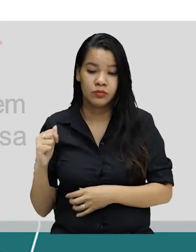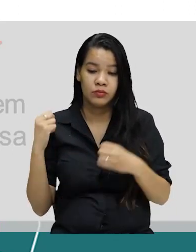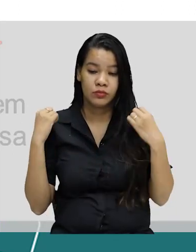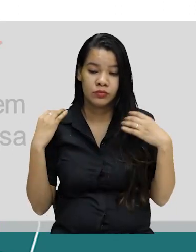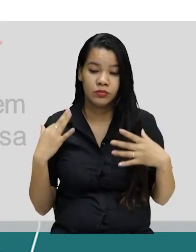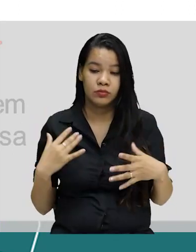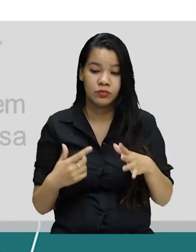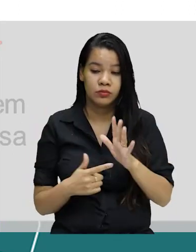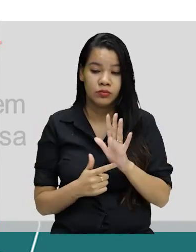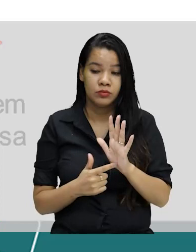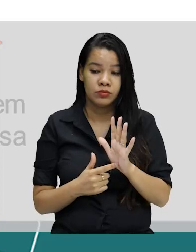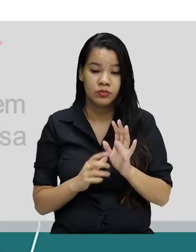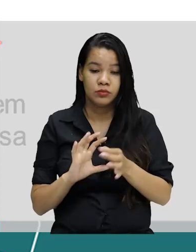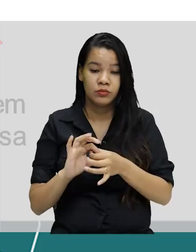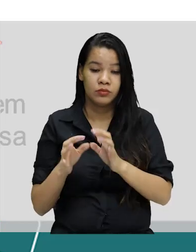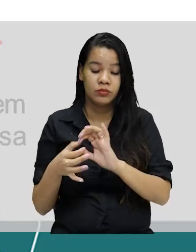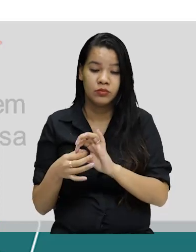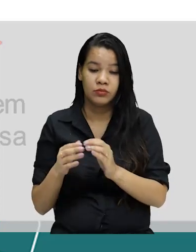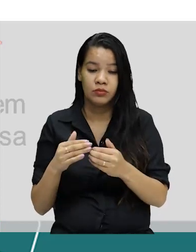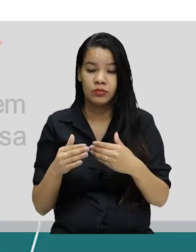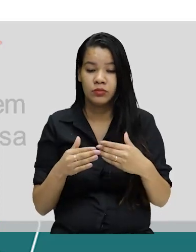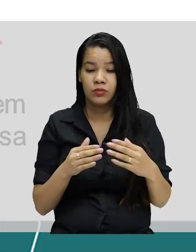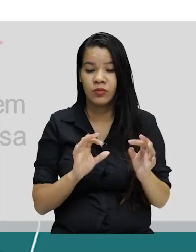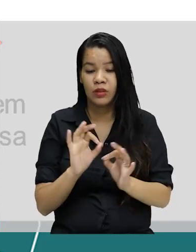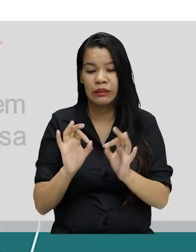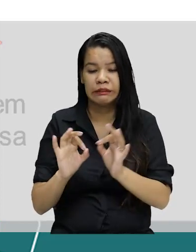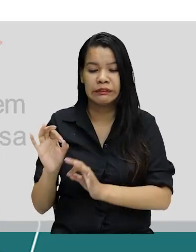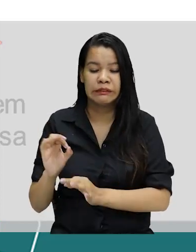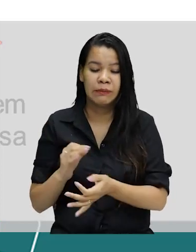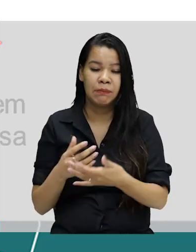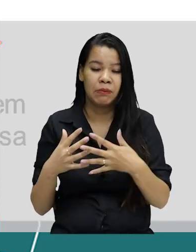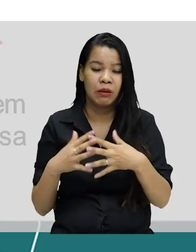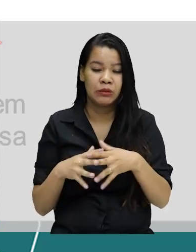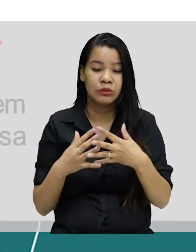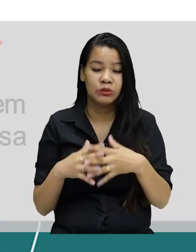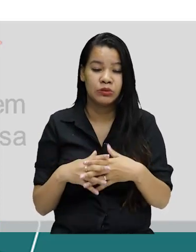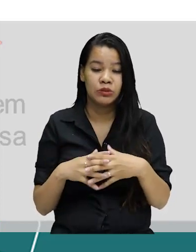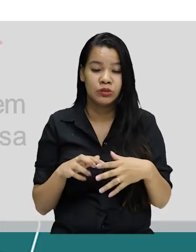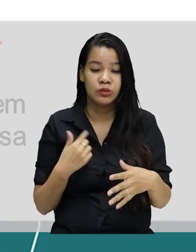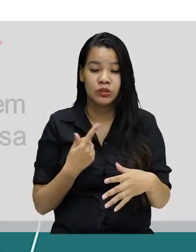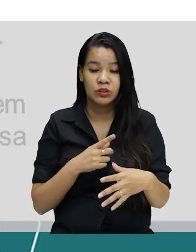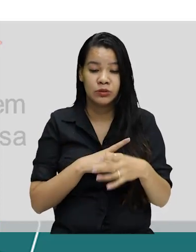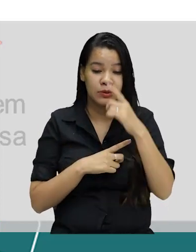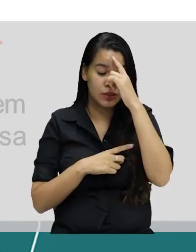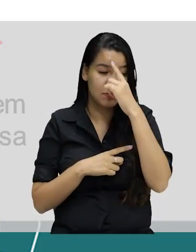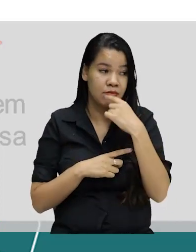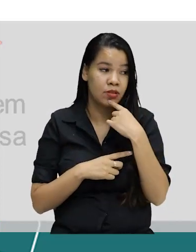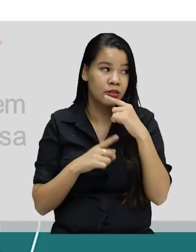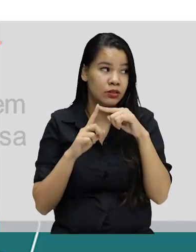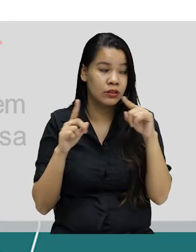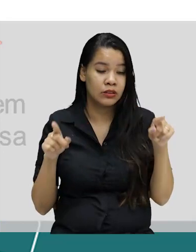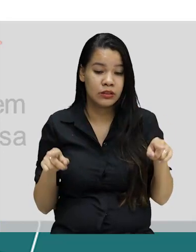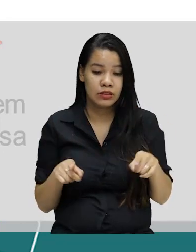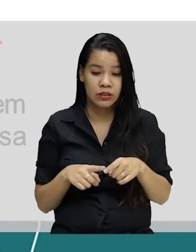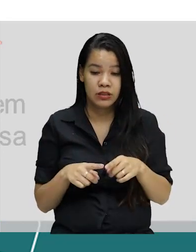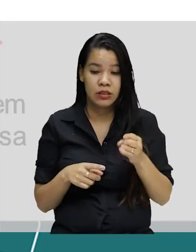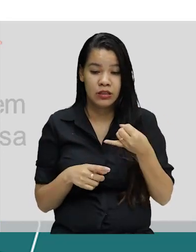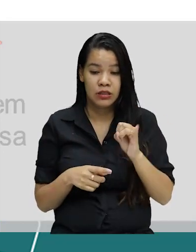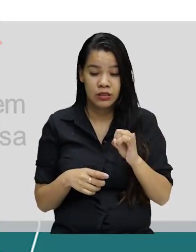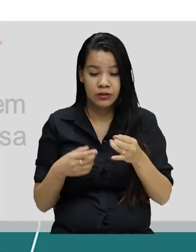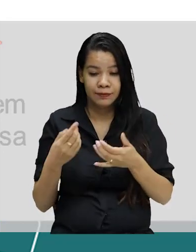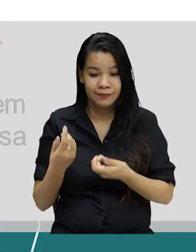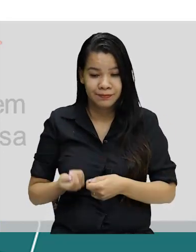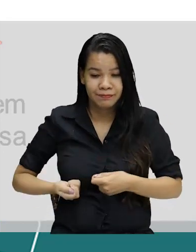apresentam um arranjo desordenado. E aqui nós temos, ó, a imagem aqui na tela. E quando submetidas a